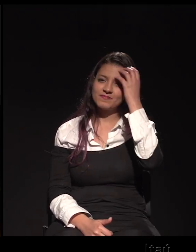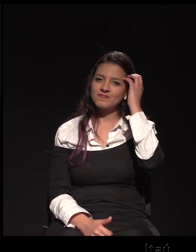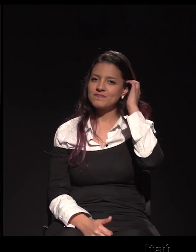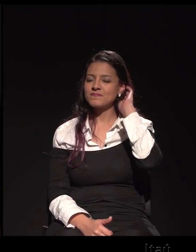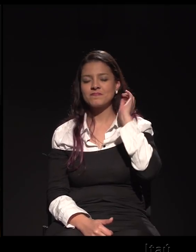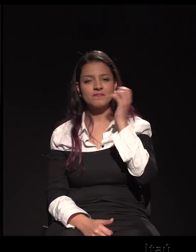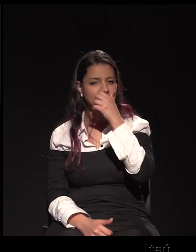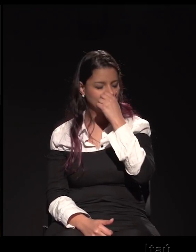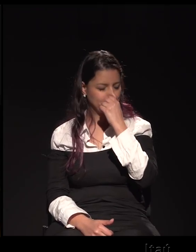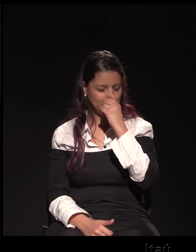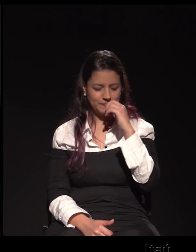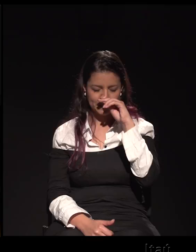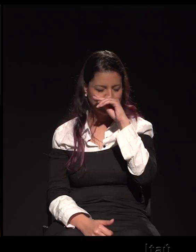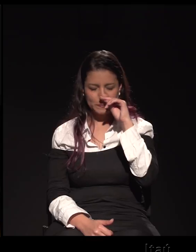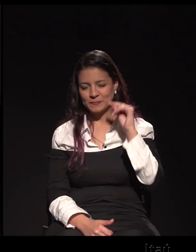Adan Hats,